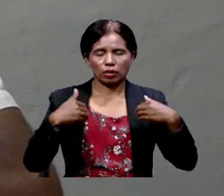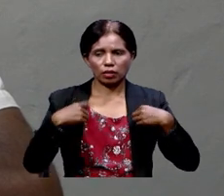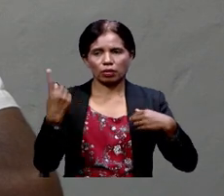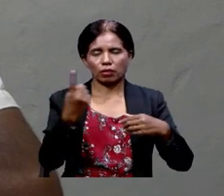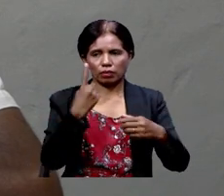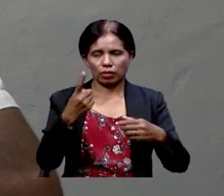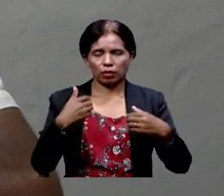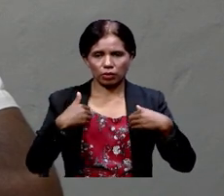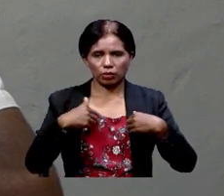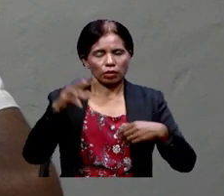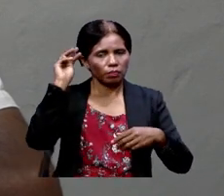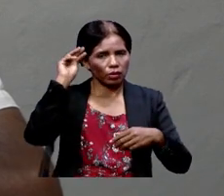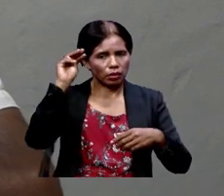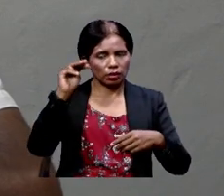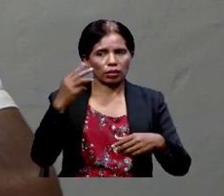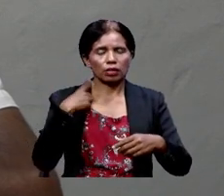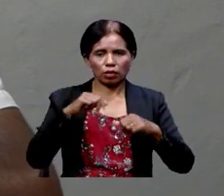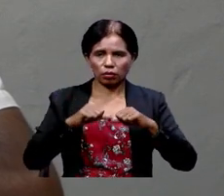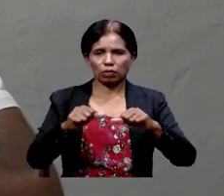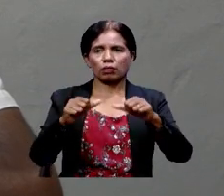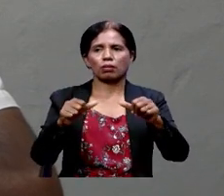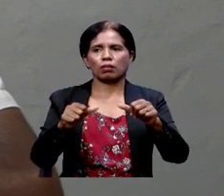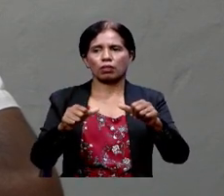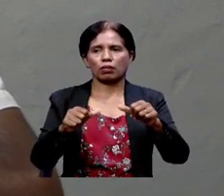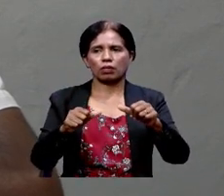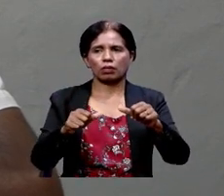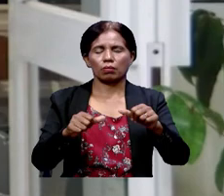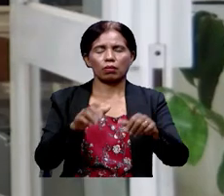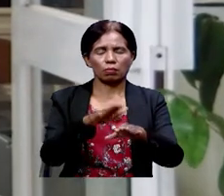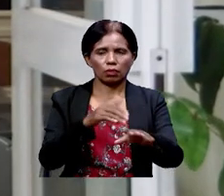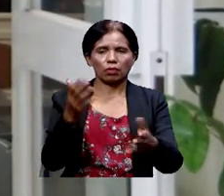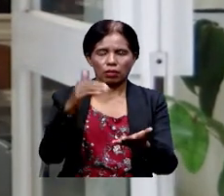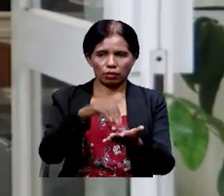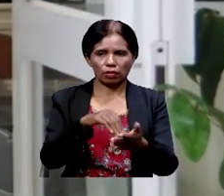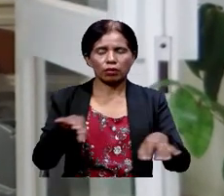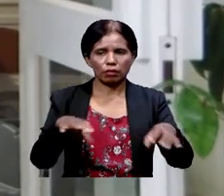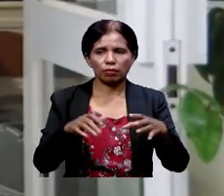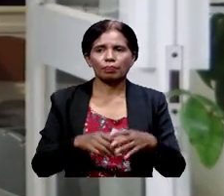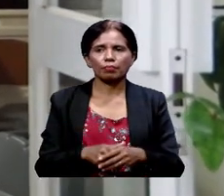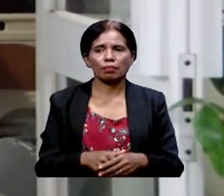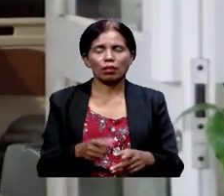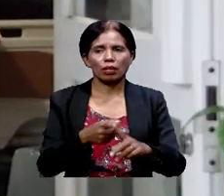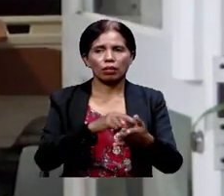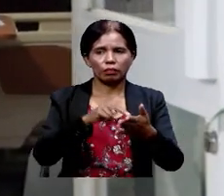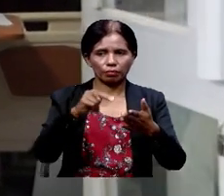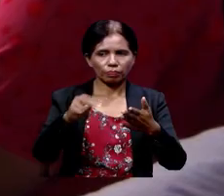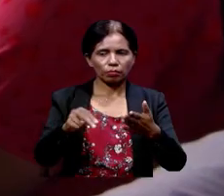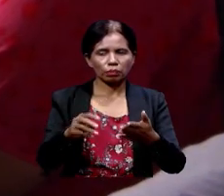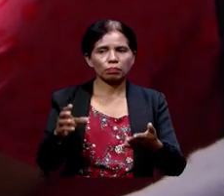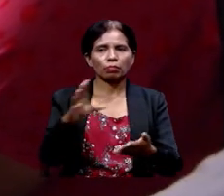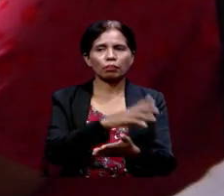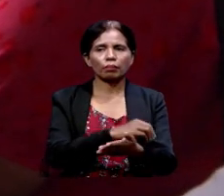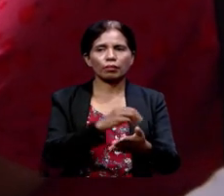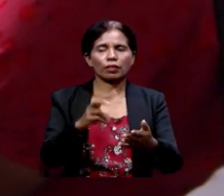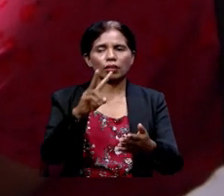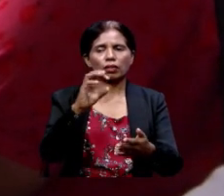orientação se sua excelência senhora ministra para ter continuação da preparação do recrutamento. O se número profissional saúde nebe admitido ba